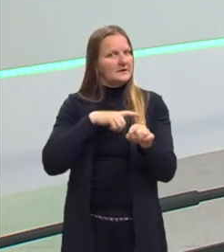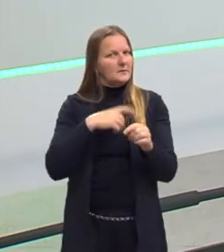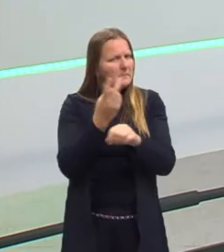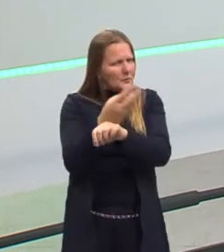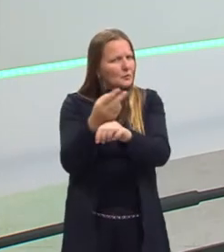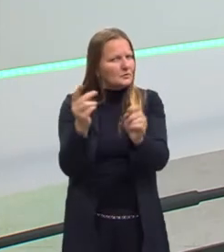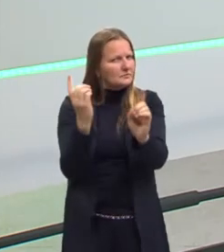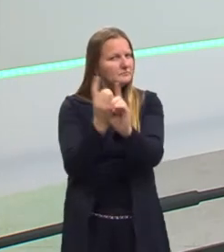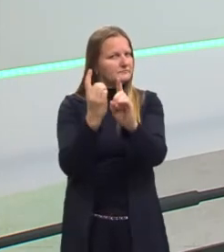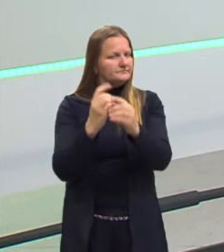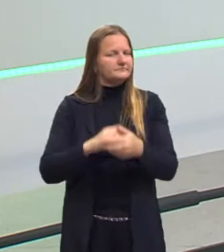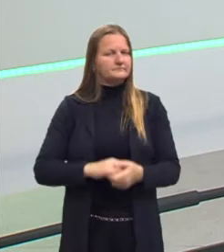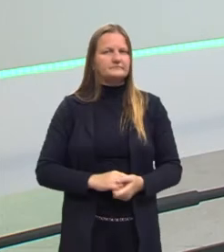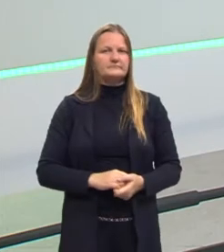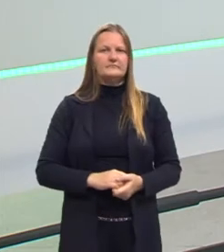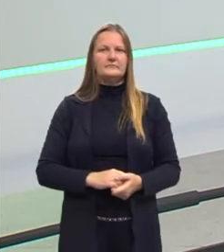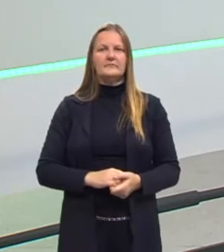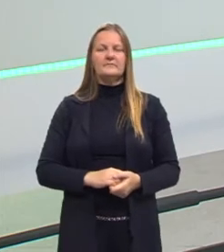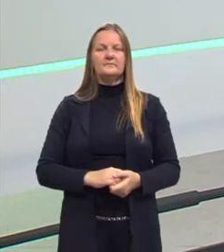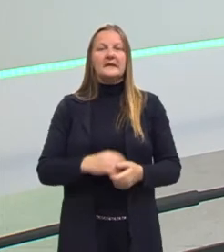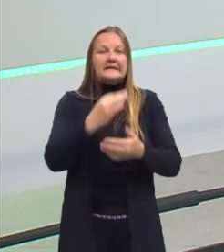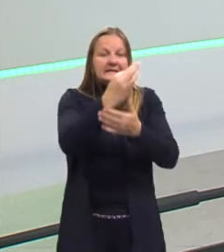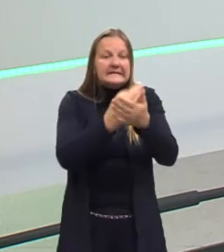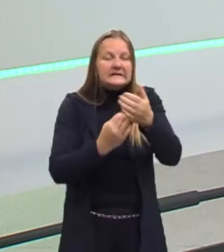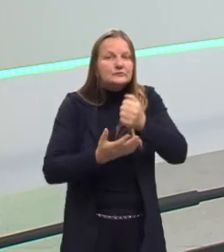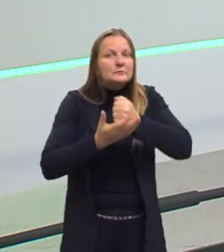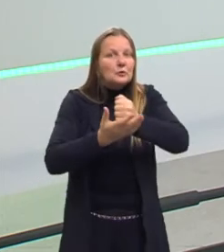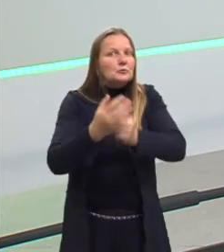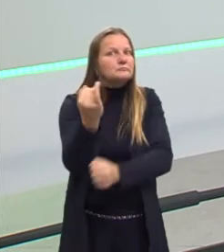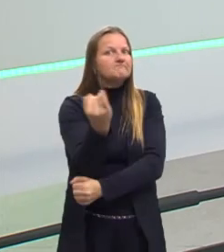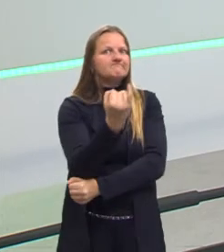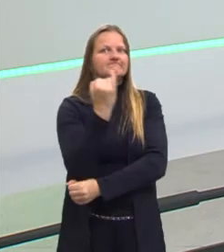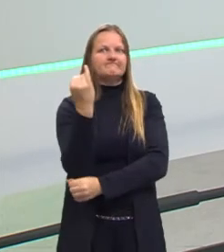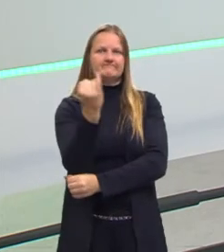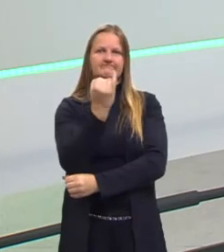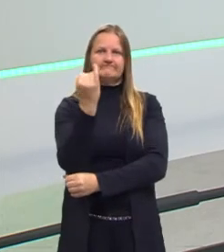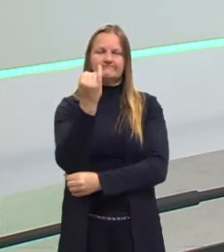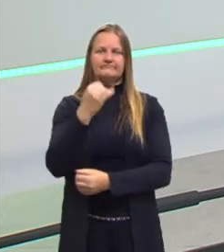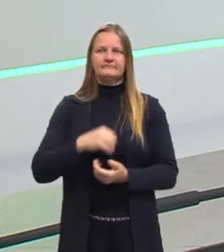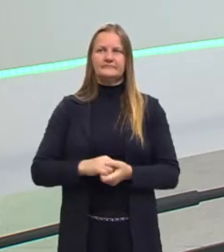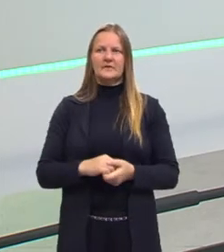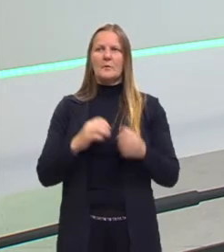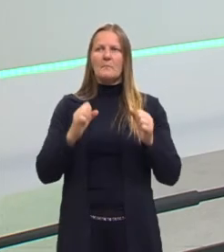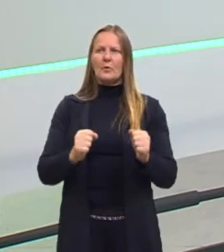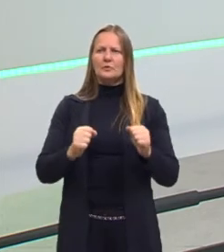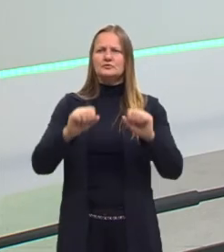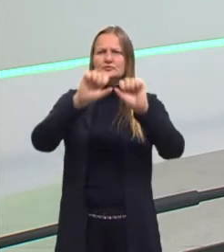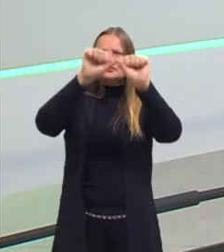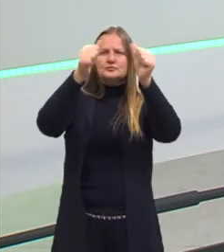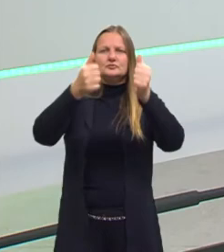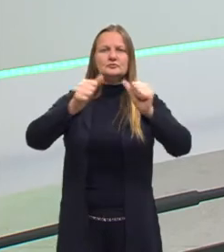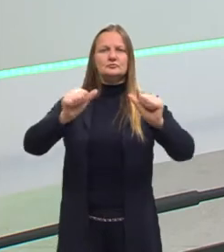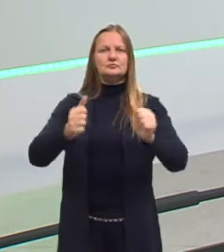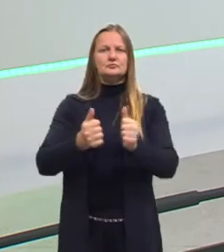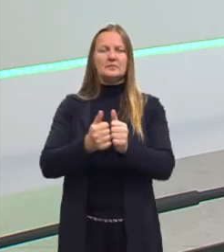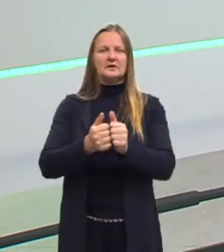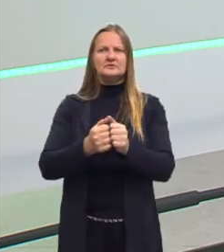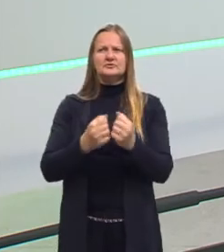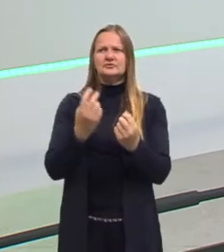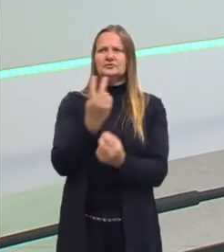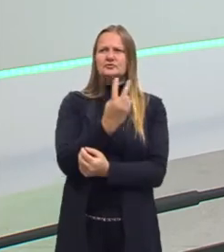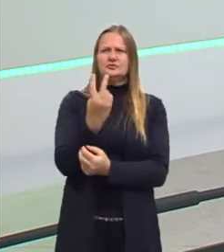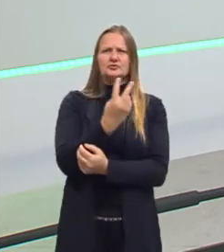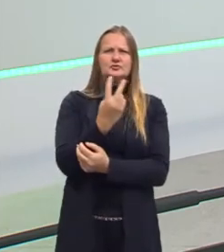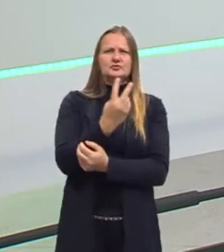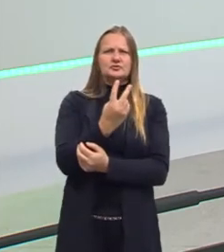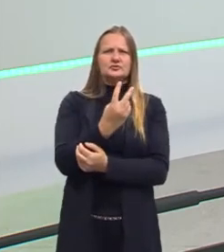apoio assim que nos depararmos com eles pode ser uma imagem qual é a diferença aqui do